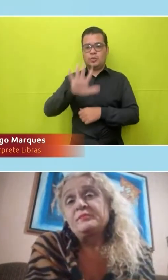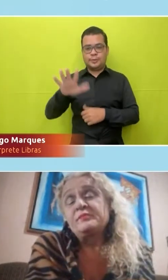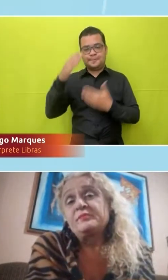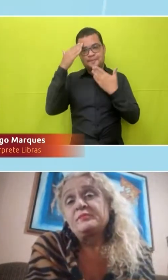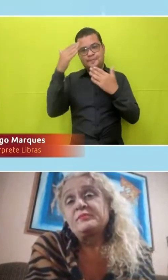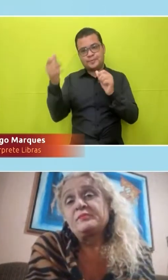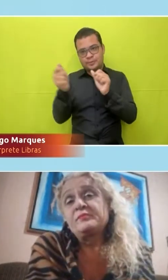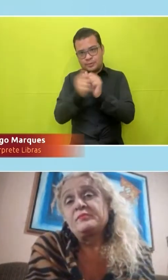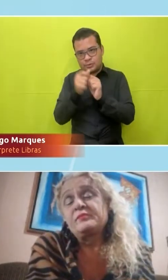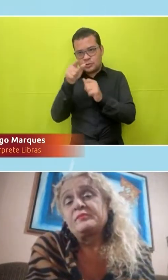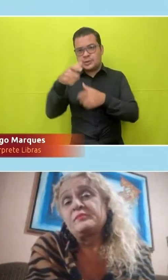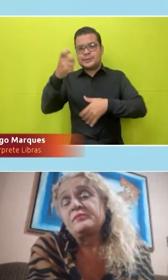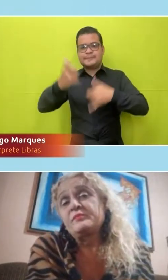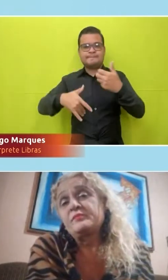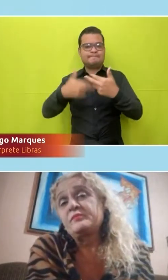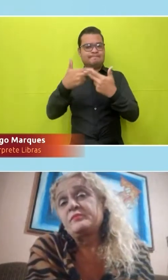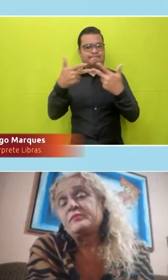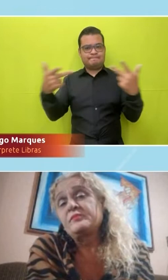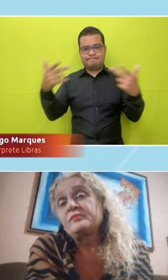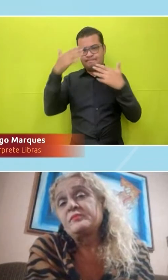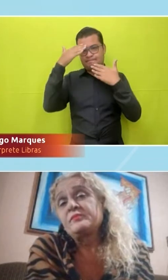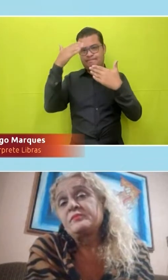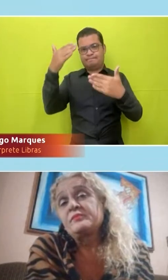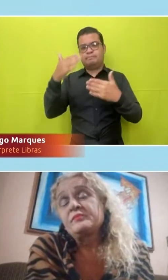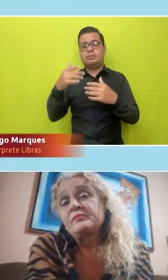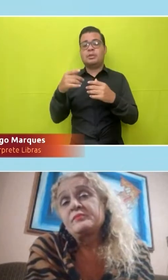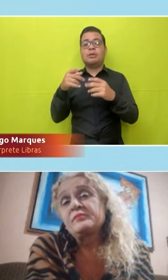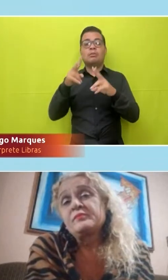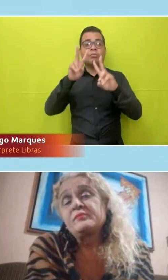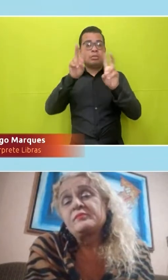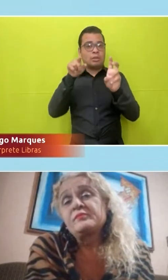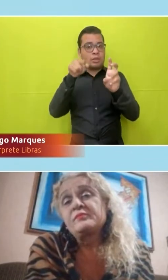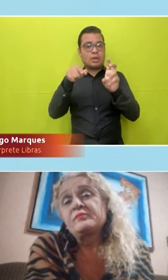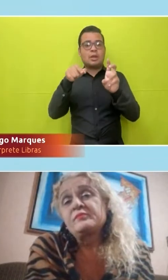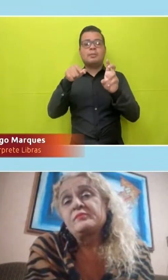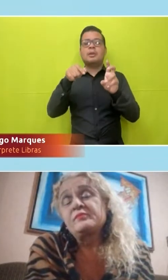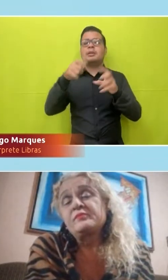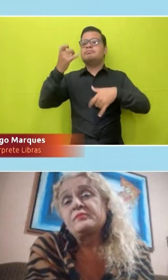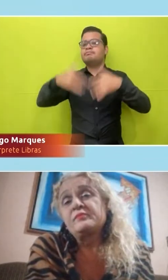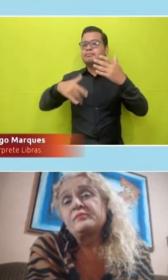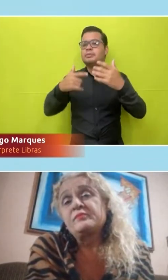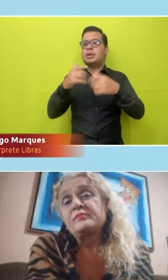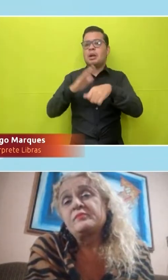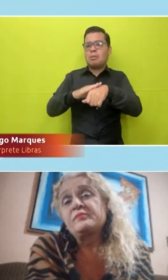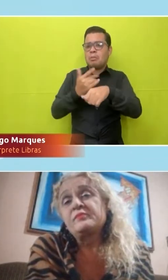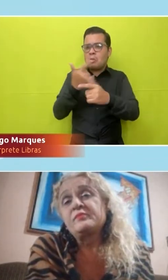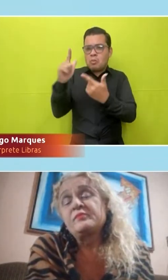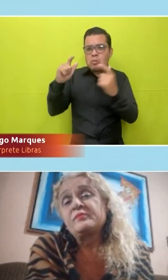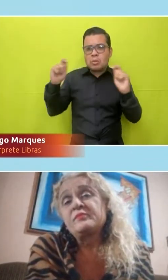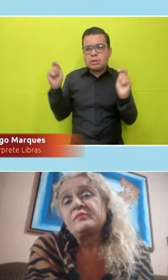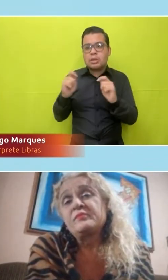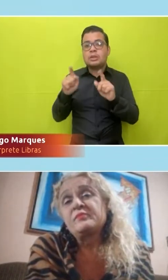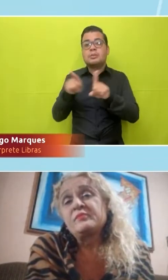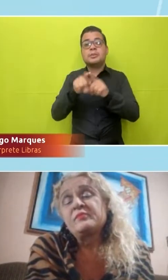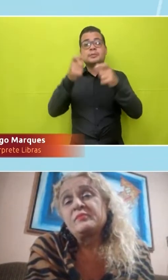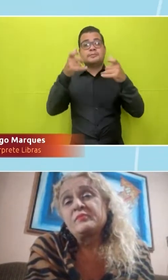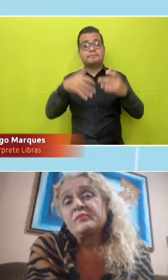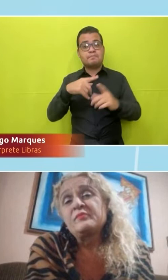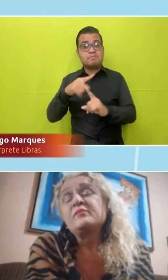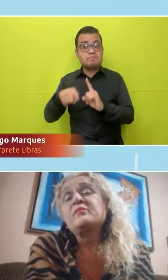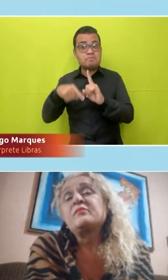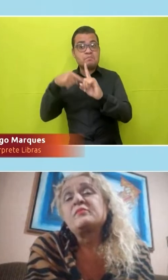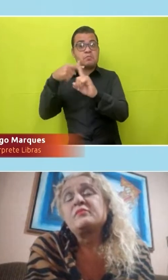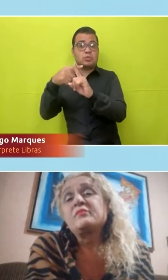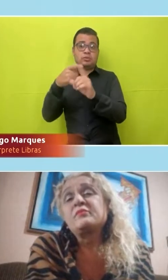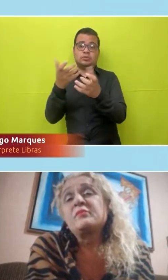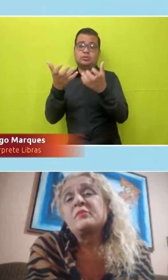suas considerações. Espero que a gente possa falar sobre esse tema em outros momentos e, claro, também de forma positiva, né? Que a gente possa falar,